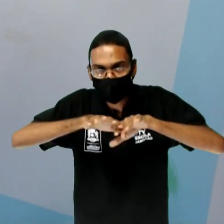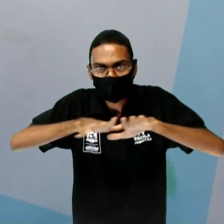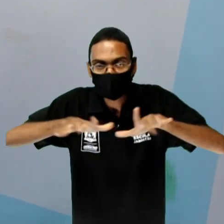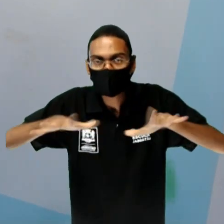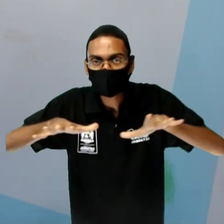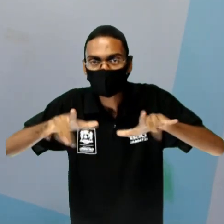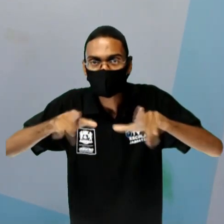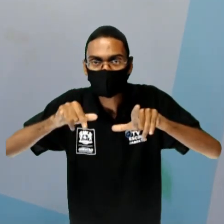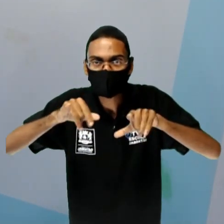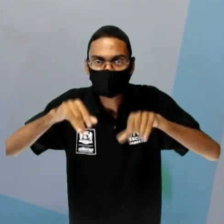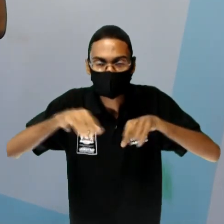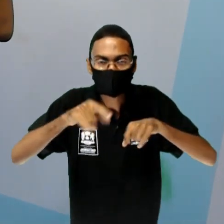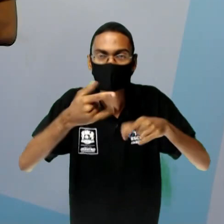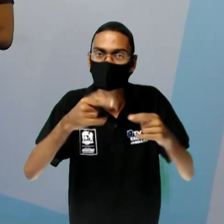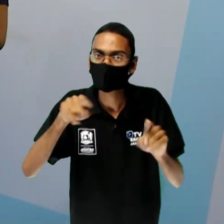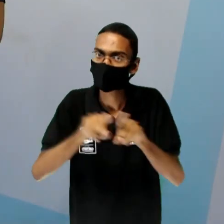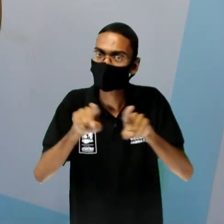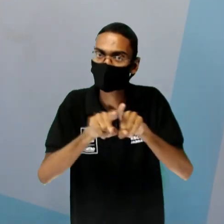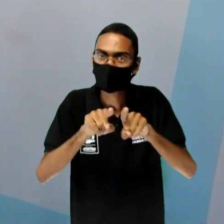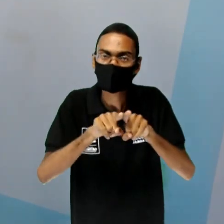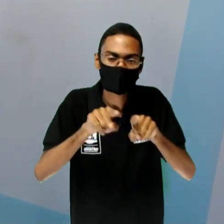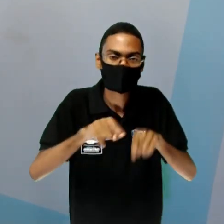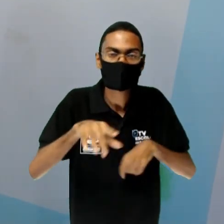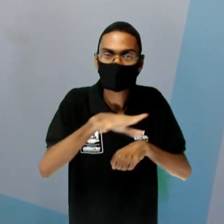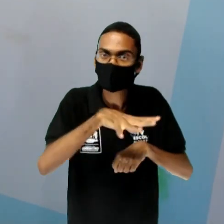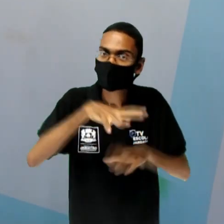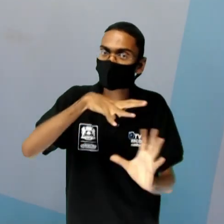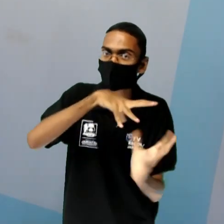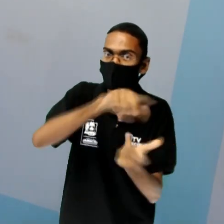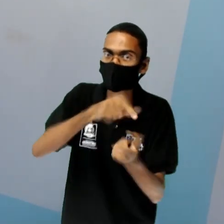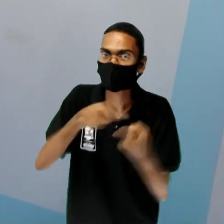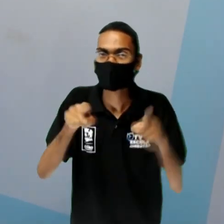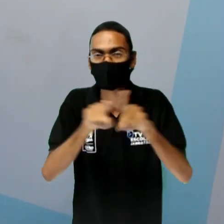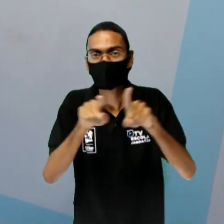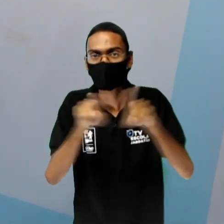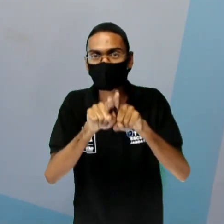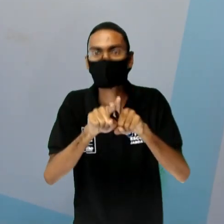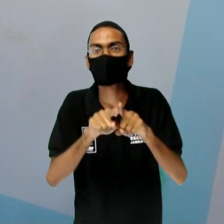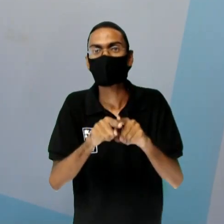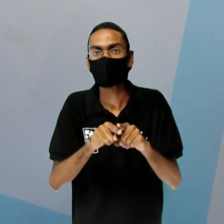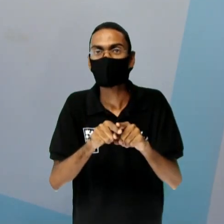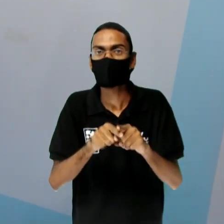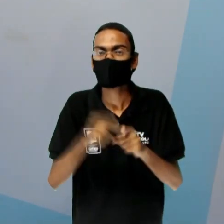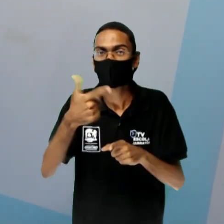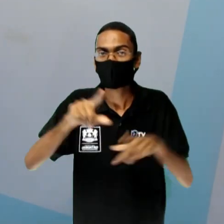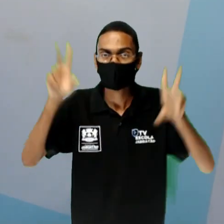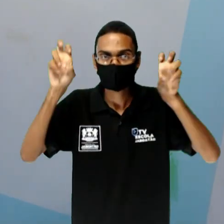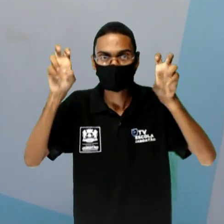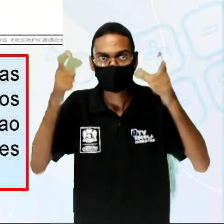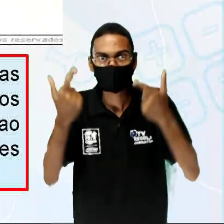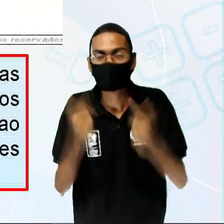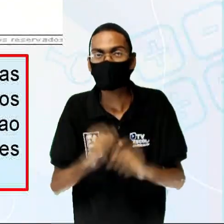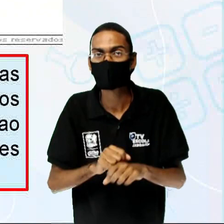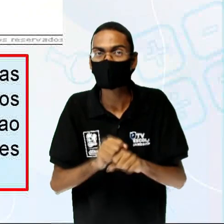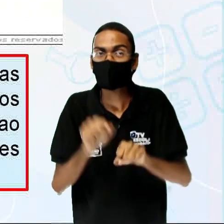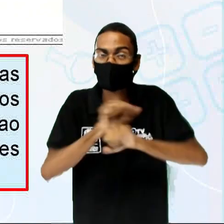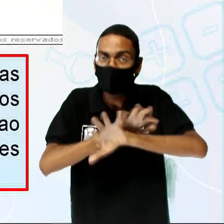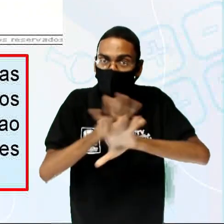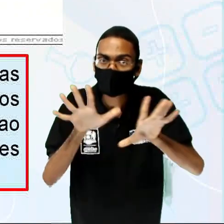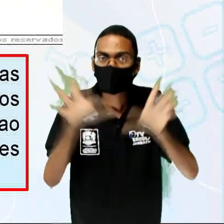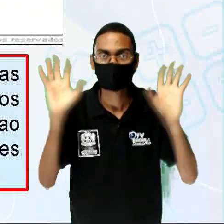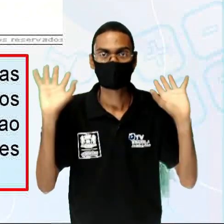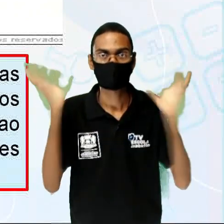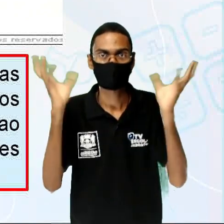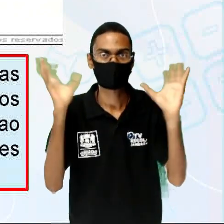outro momento, beleza? Bom, então, a gente tem aqui, na verdade, a distribuição do clima, esse mapa mostra essa